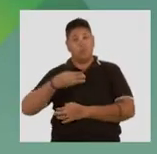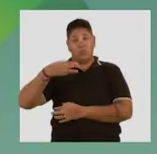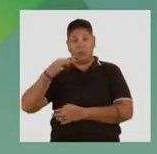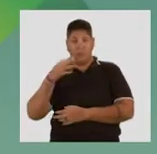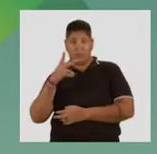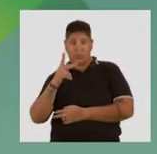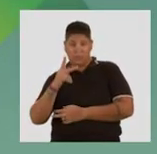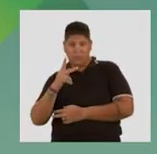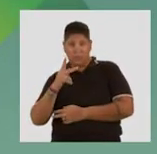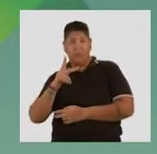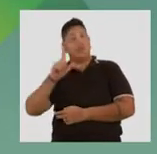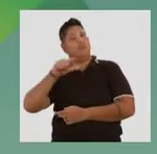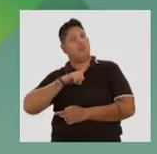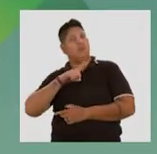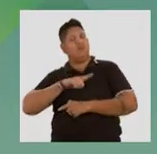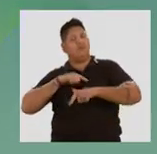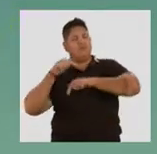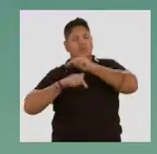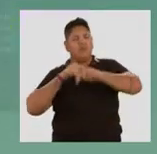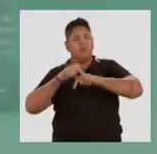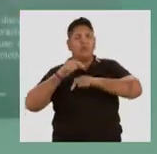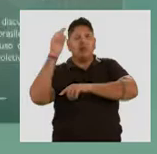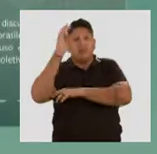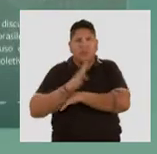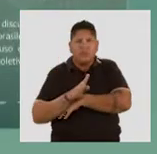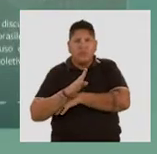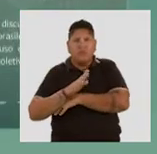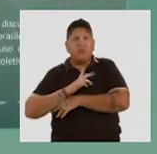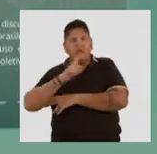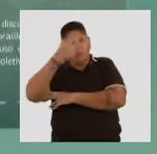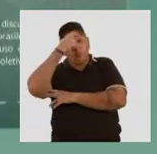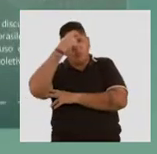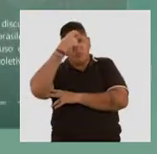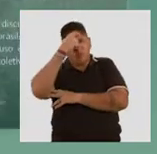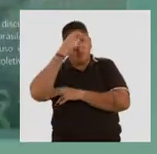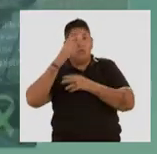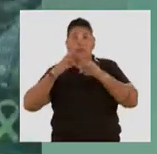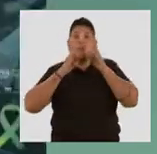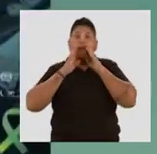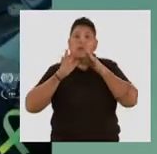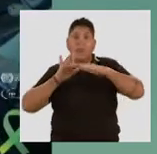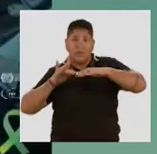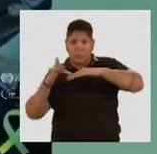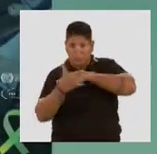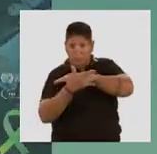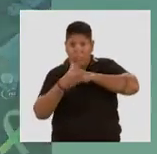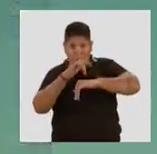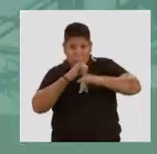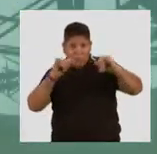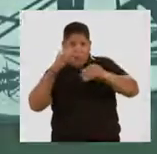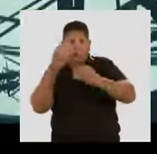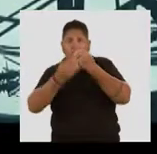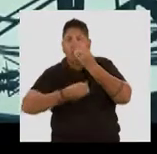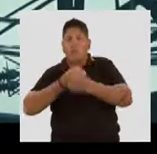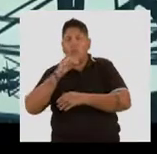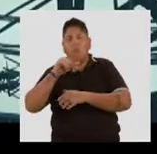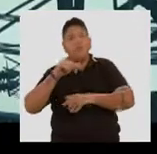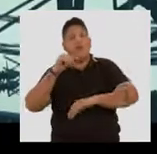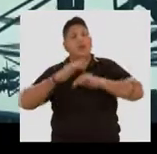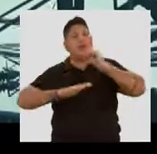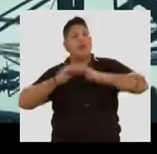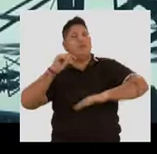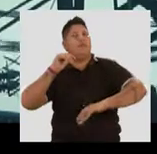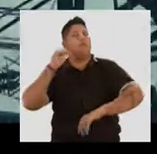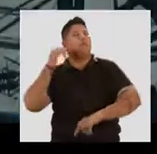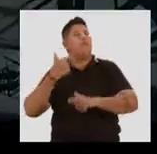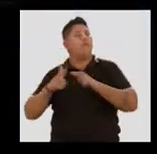O MPT, em todo o Brasil, realizou ações de conscientização. Nas redes sociais, uma campanha fez alertas sobre os acidentes